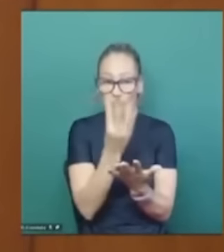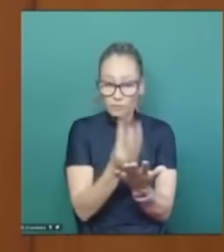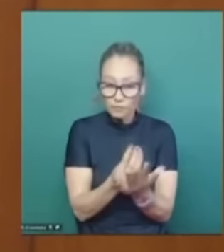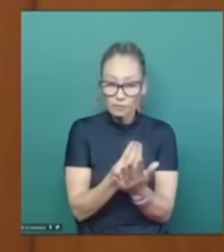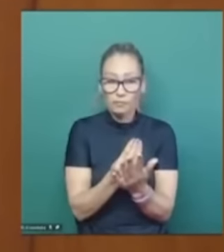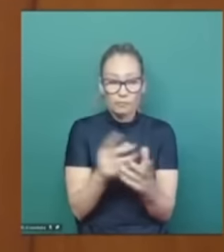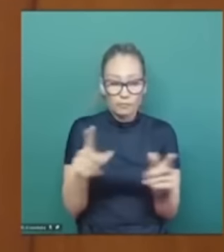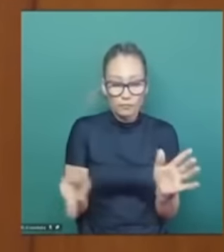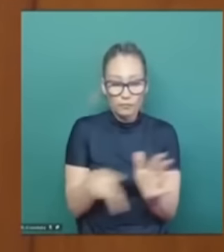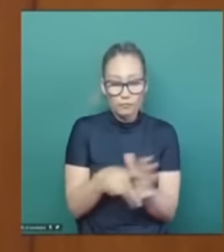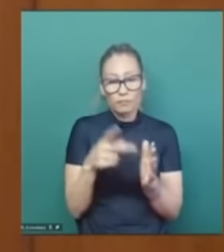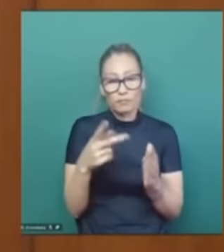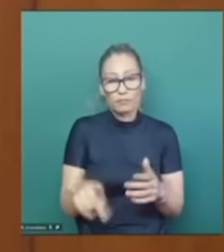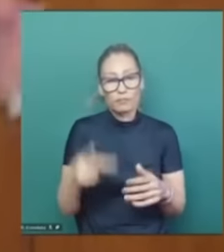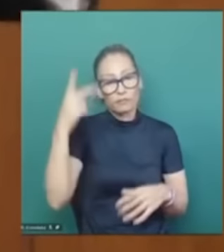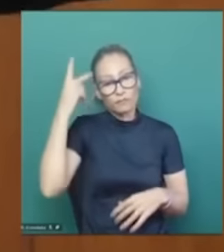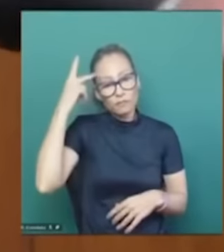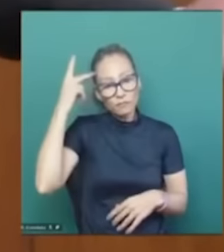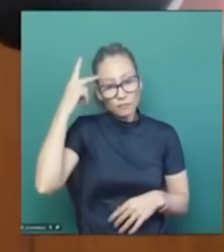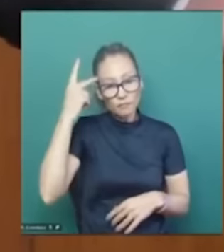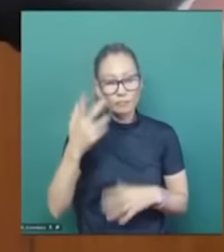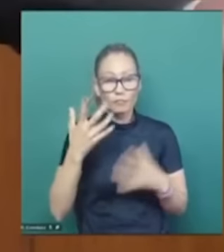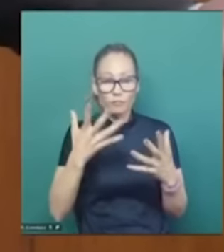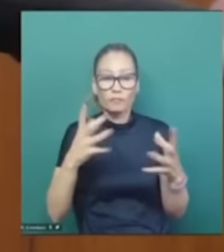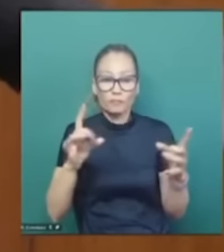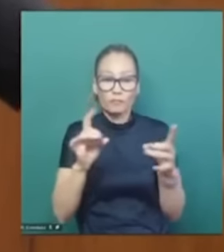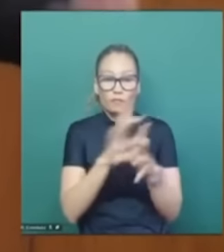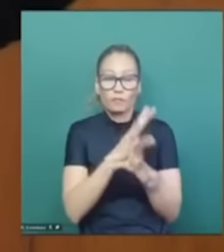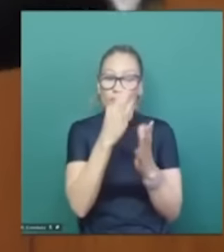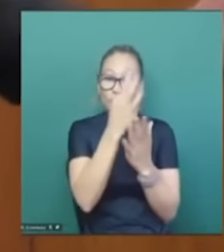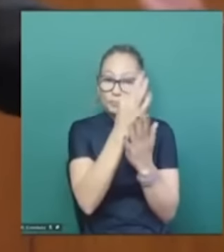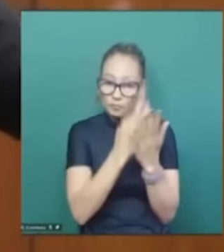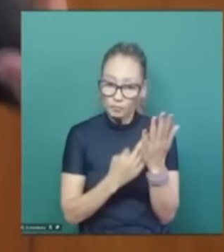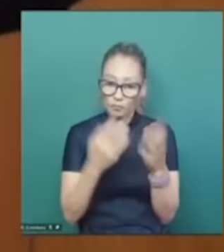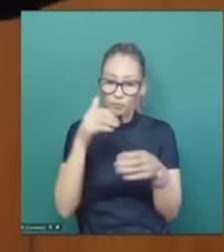concluir é o seguinte: o texto que será votado hoje,